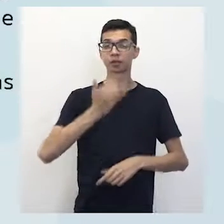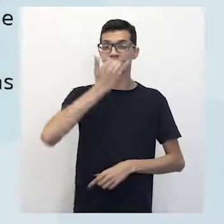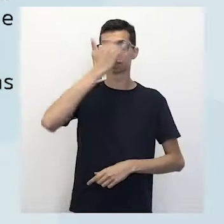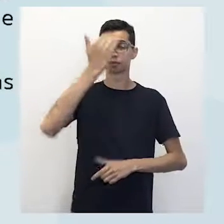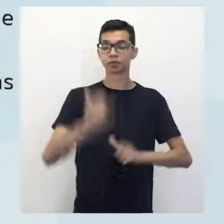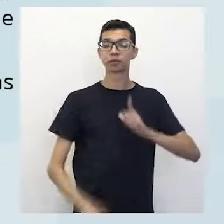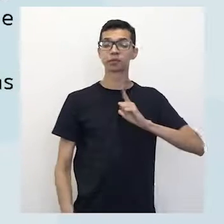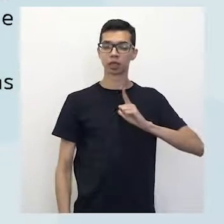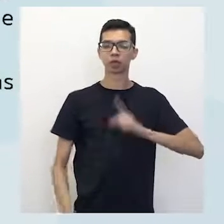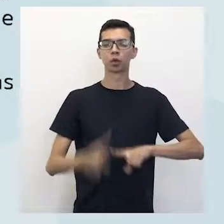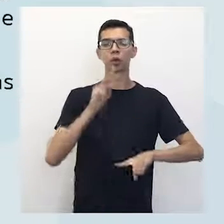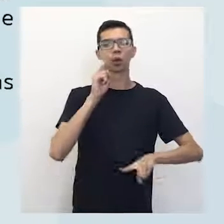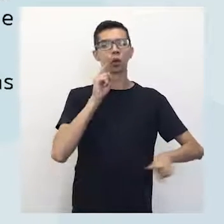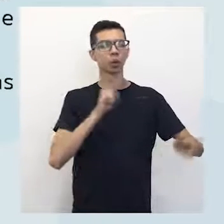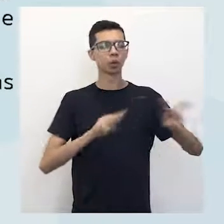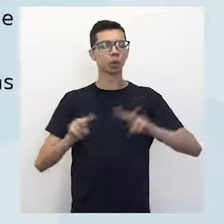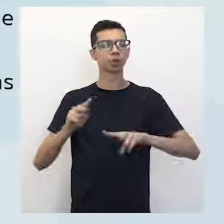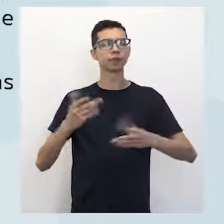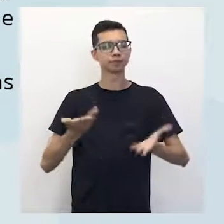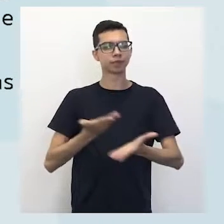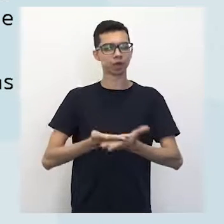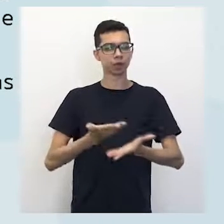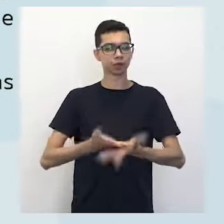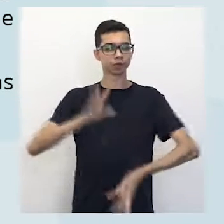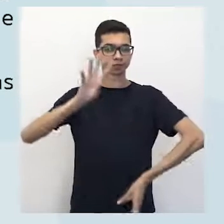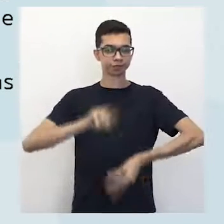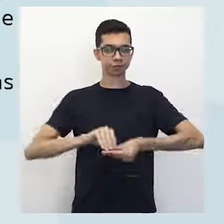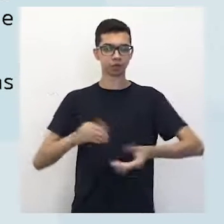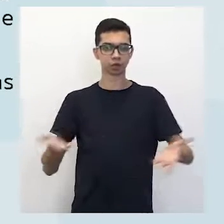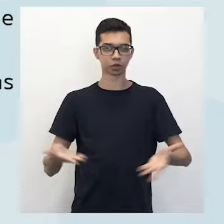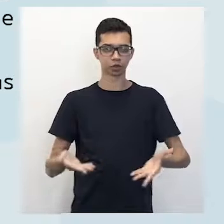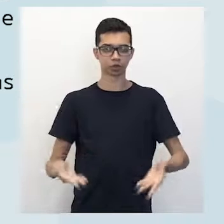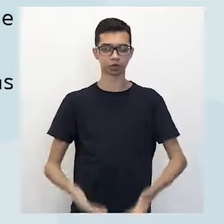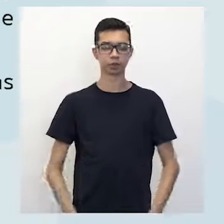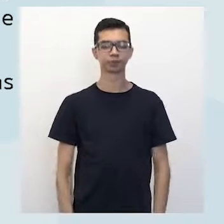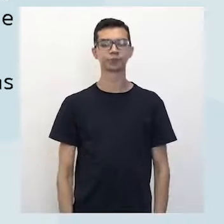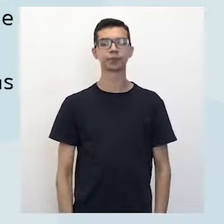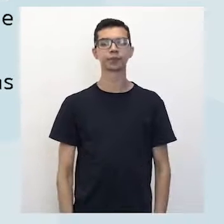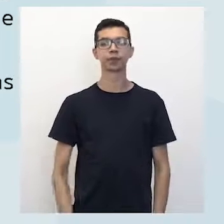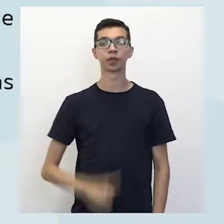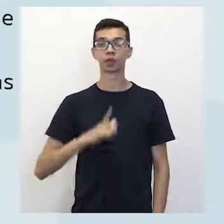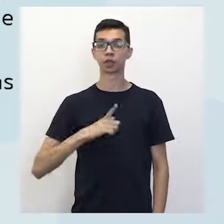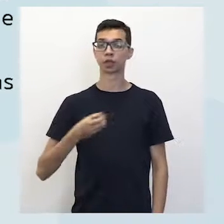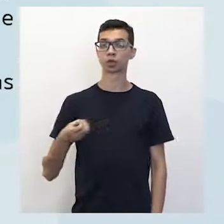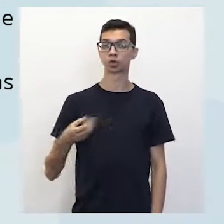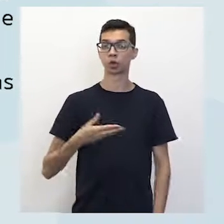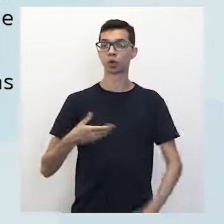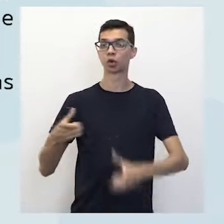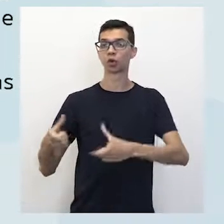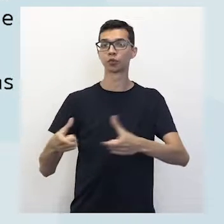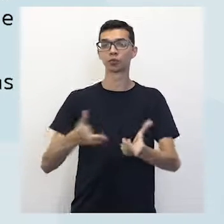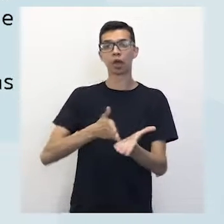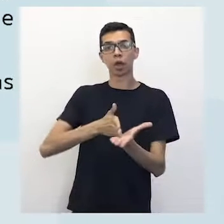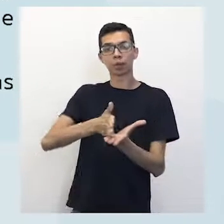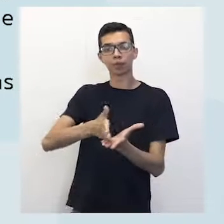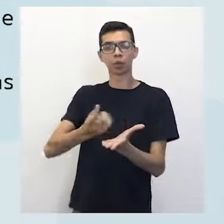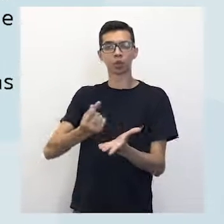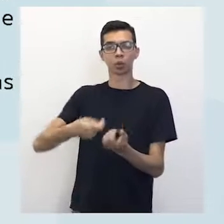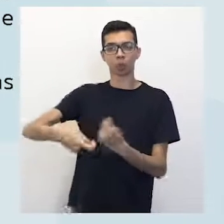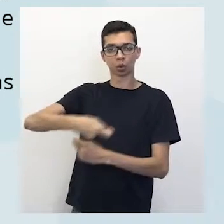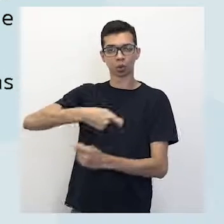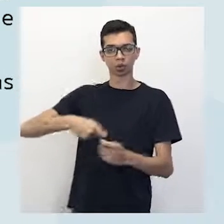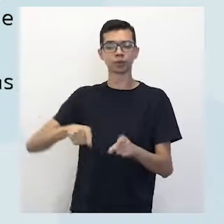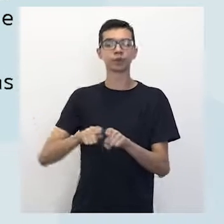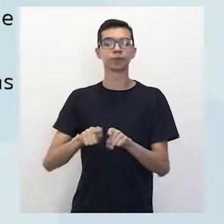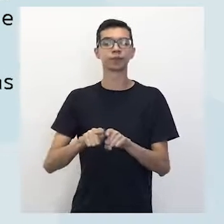gente finalizar a nossa aula. Houve a abertura de novas rotas comerciais, né? As especiarias do Oriente,